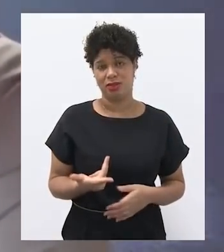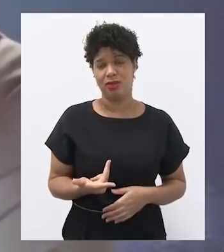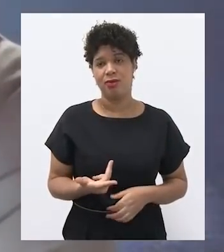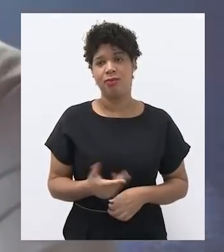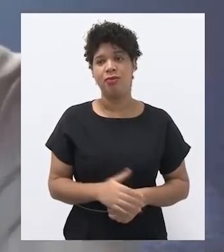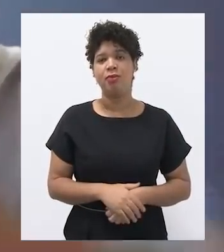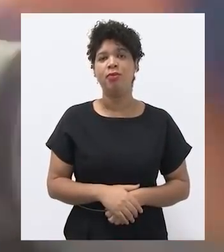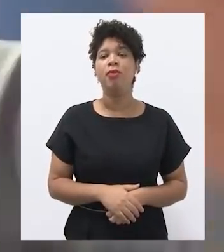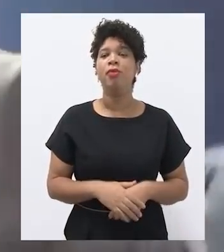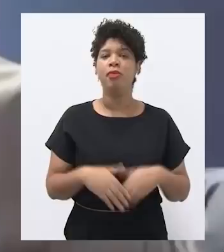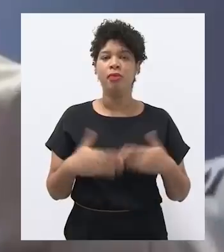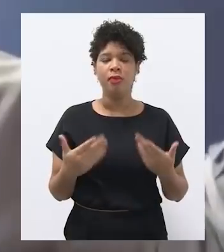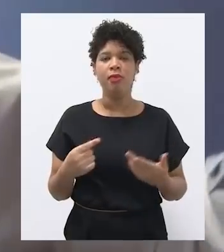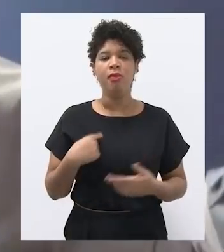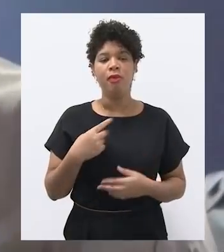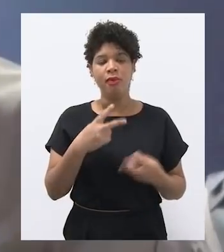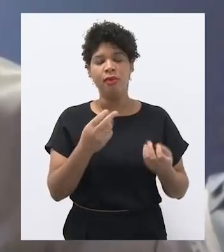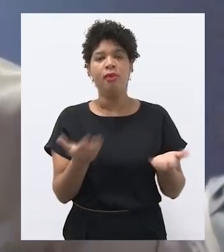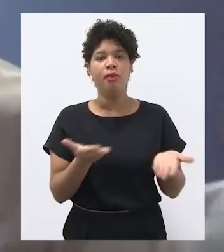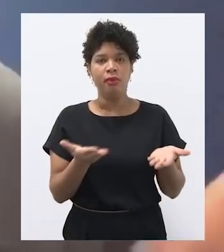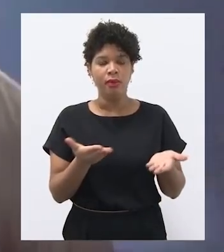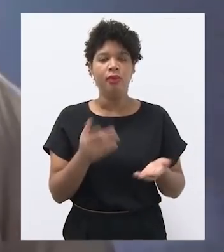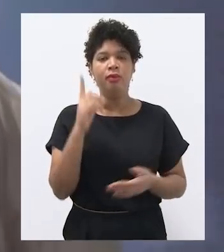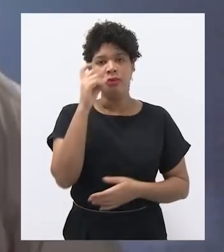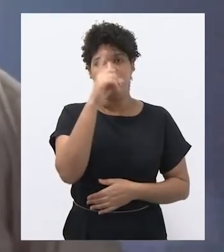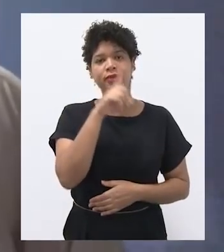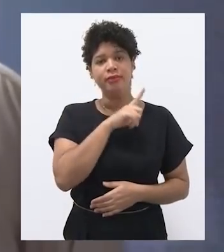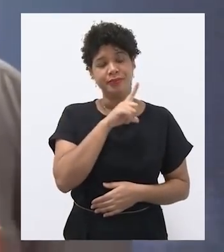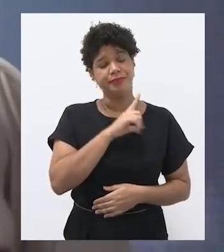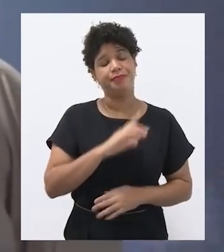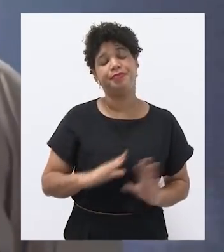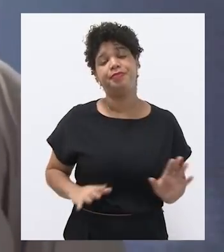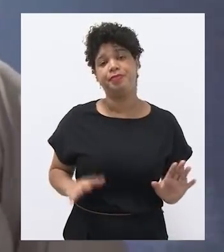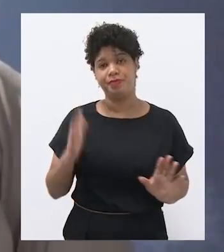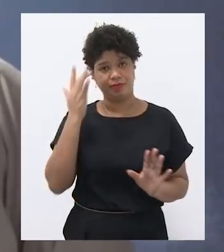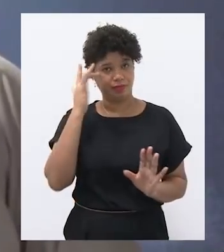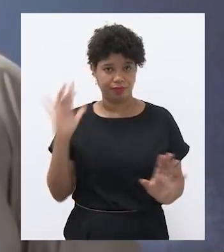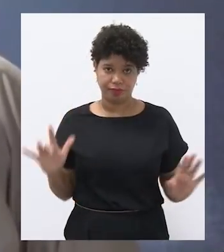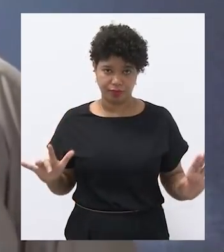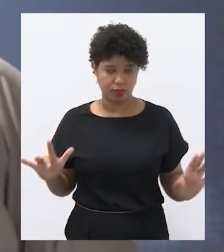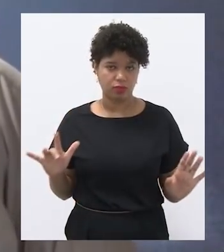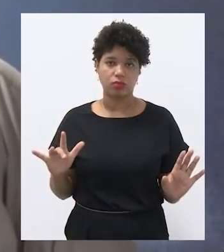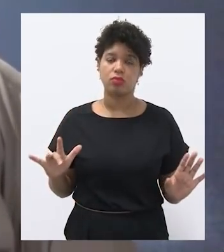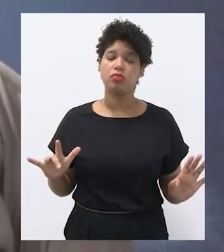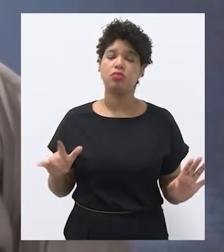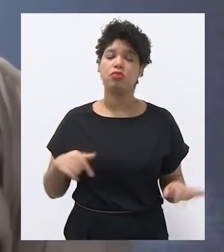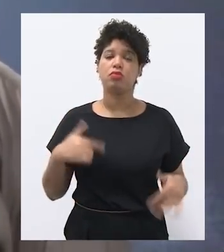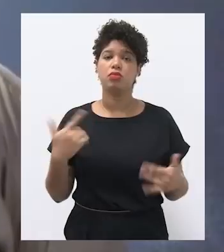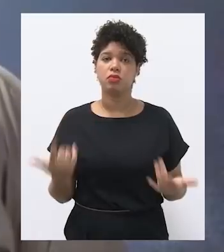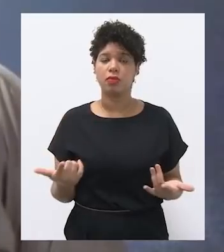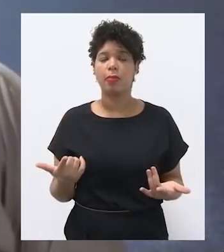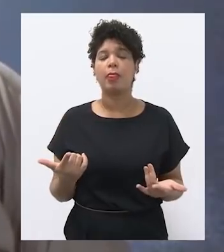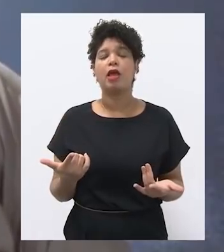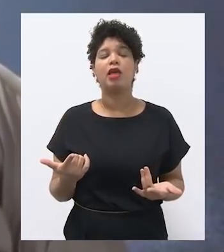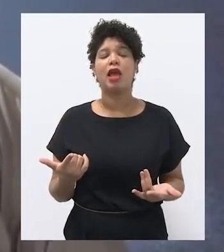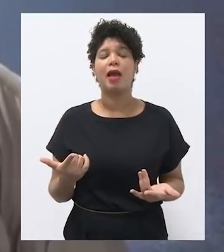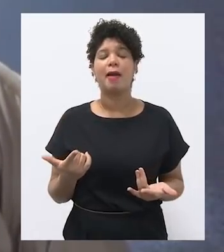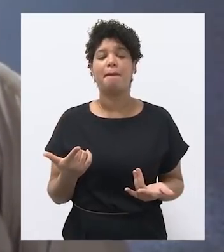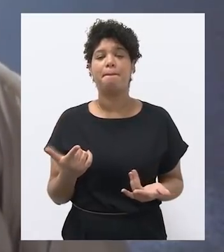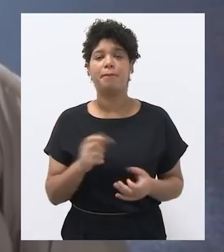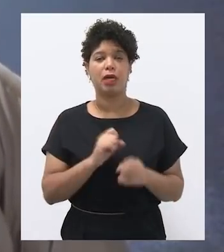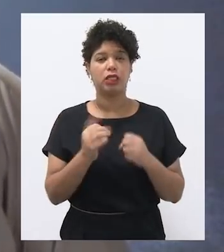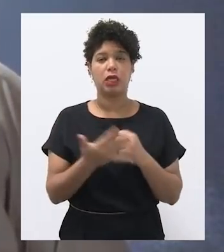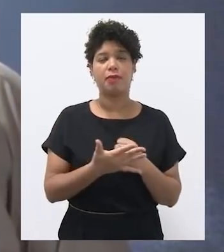baseada. Então, a gente vive essa dificuldade de recursos. Daí que eu não acho que a pandemia seja esse mar de rosas do ponto de vista